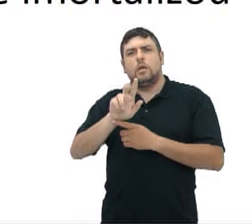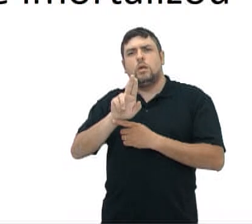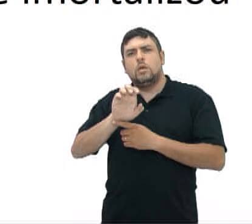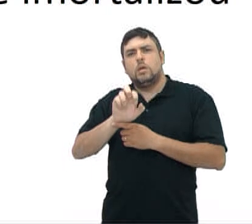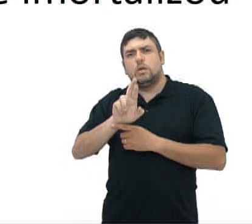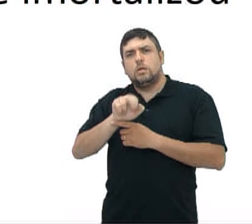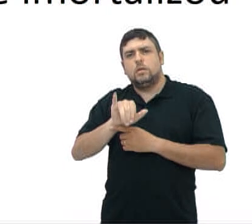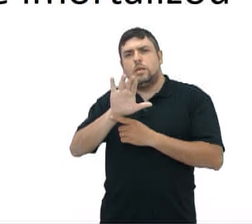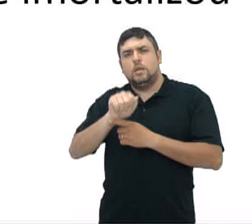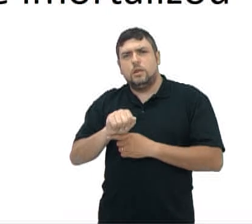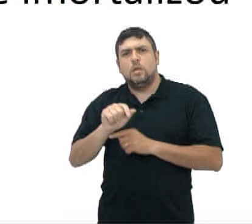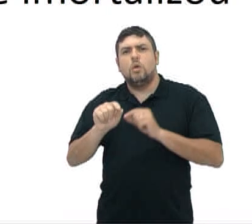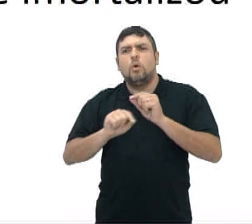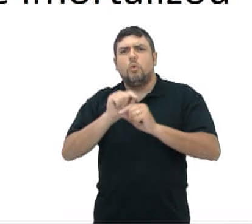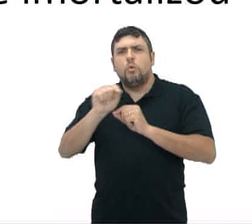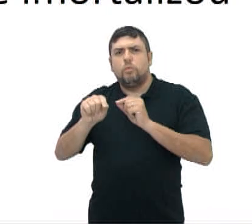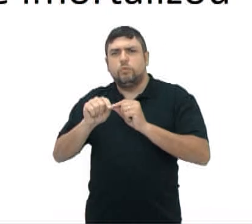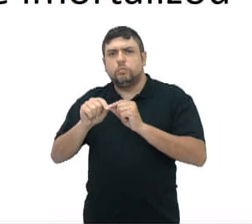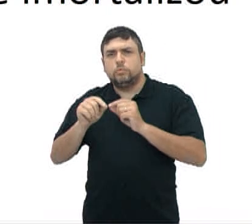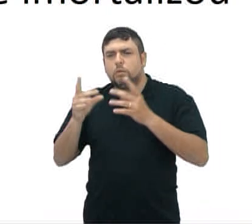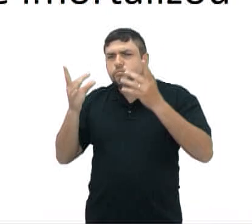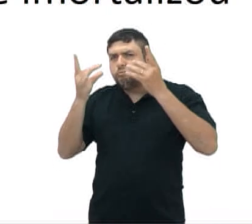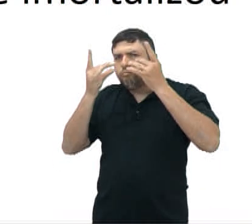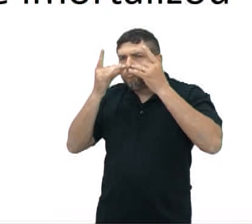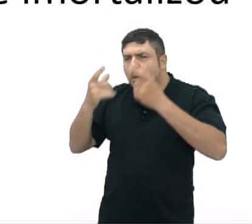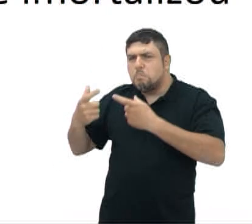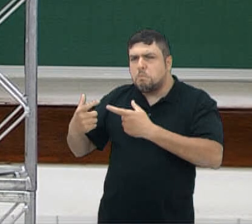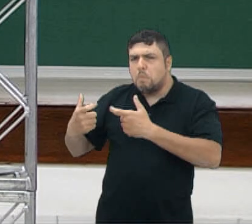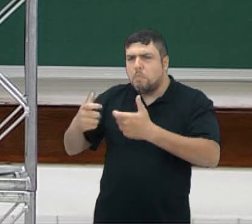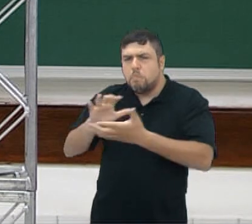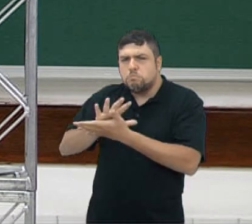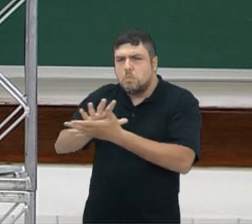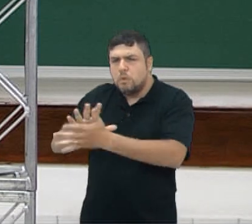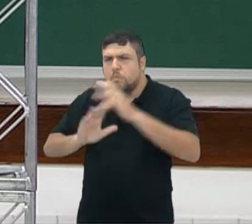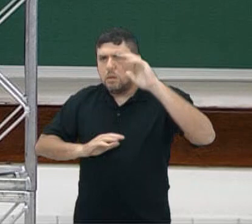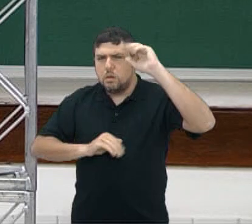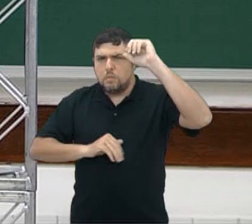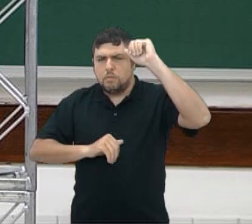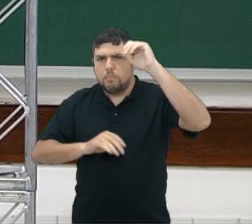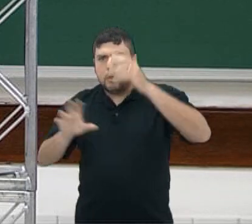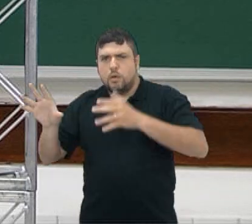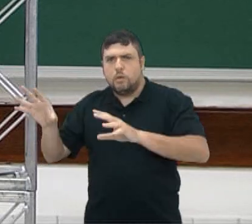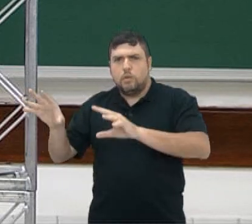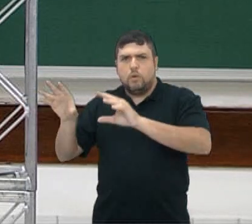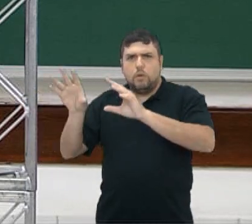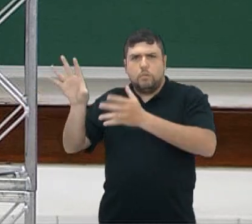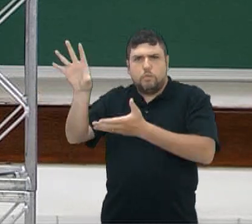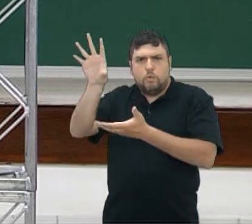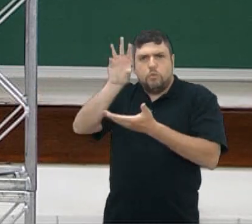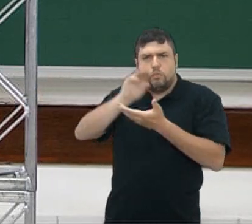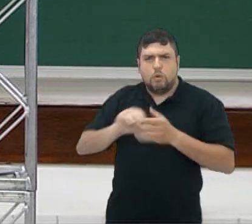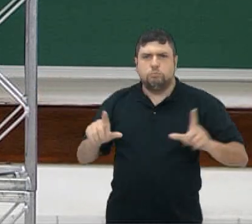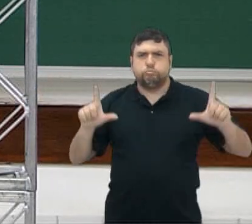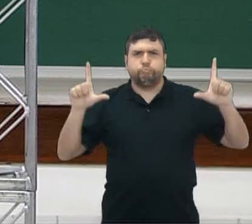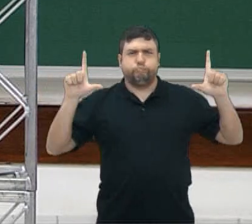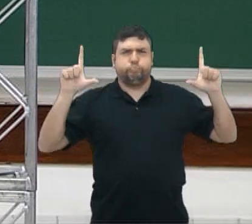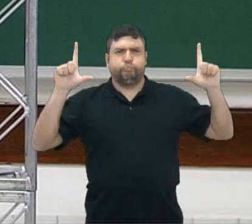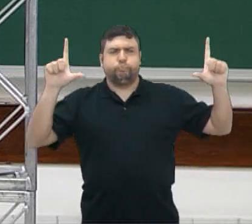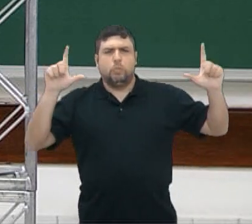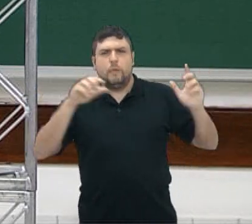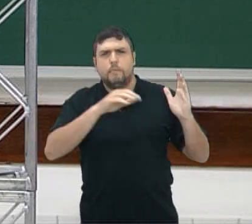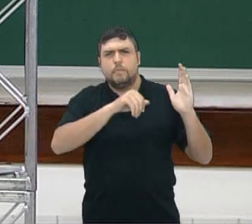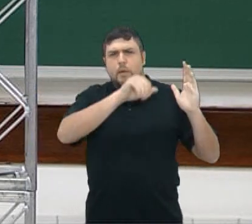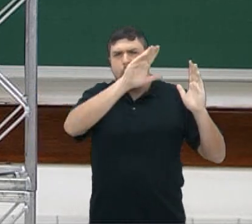o bombardeio da cidade espanhola. Inclusive, nós já vimos isso em outra retomada, não é? Aquele quadro lá, o Picasso